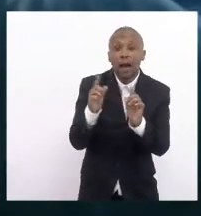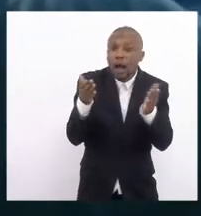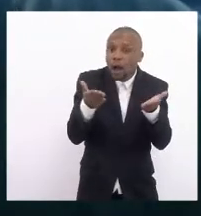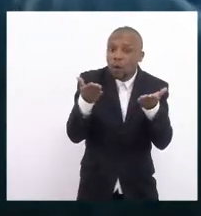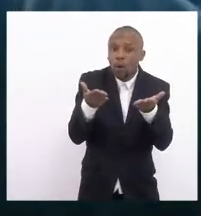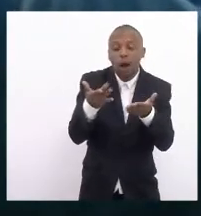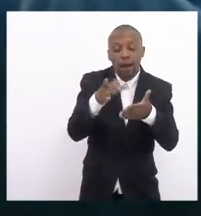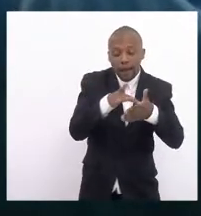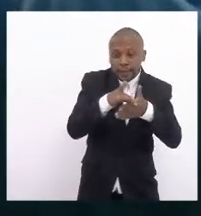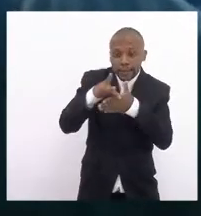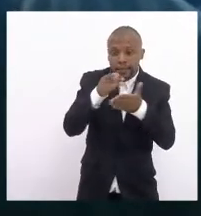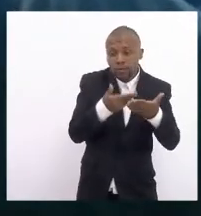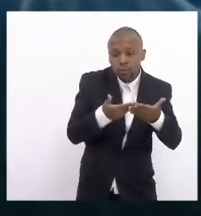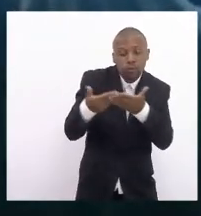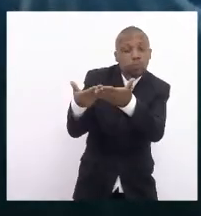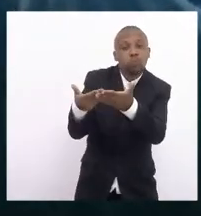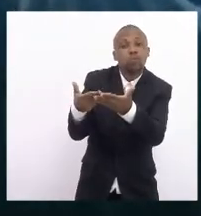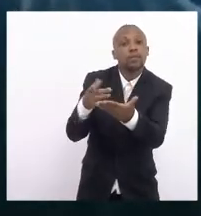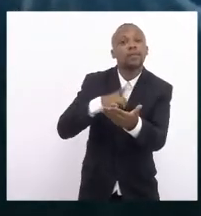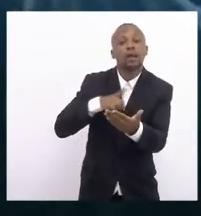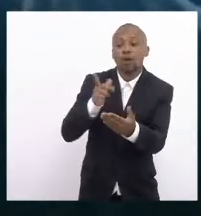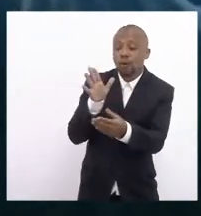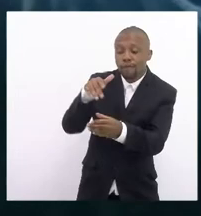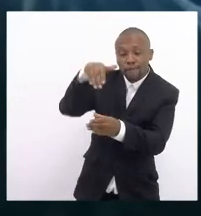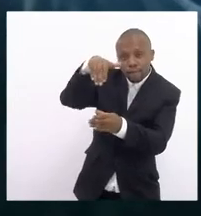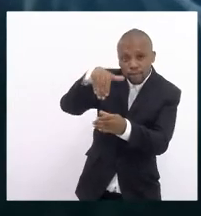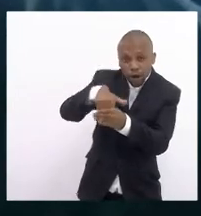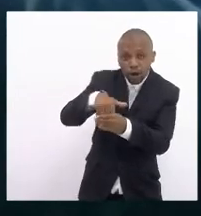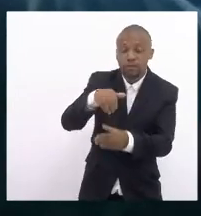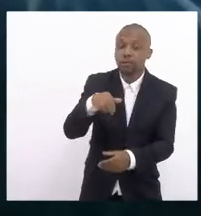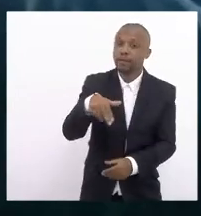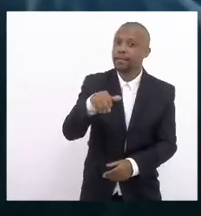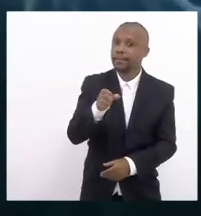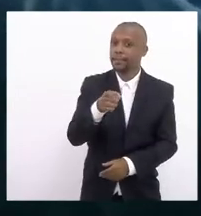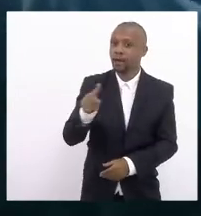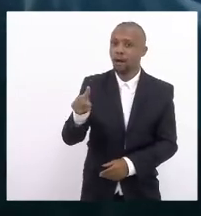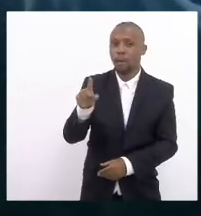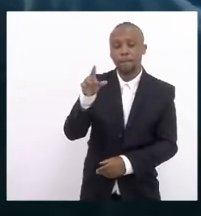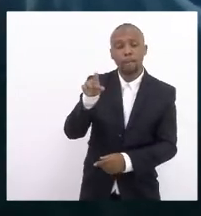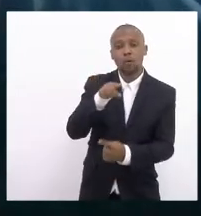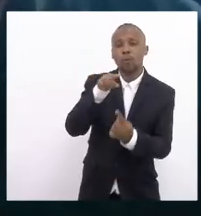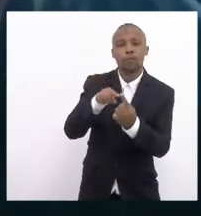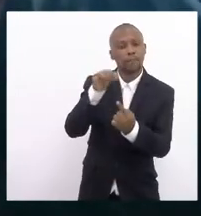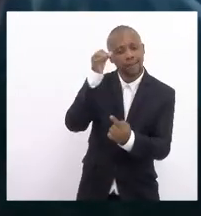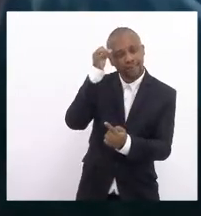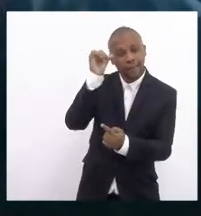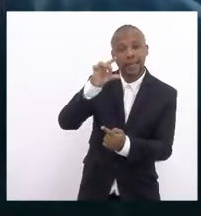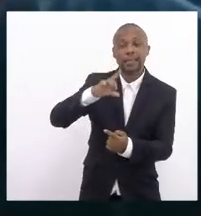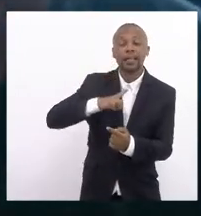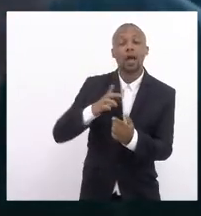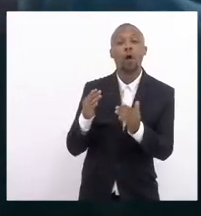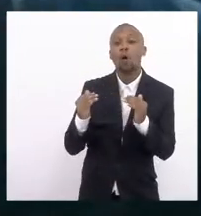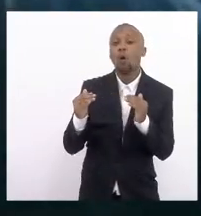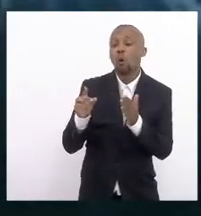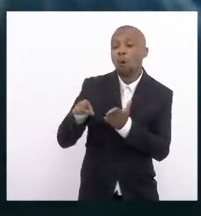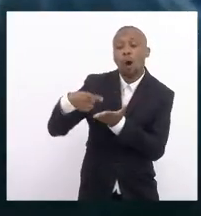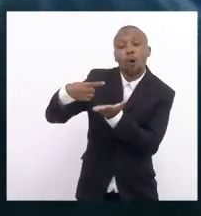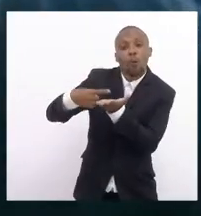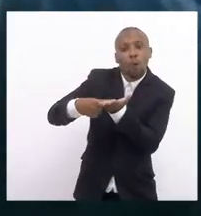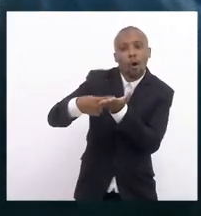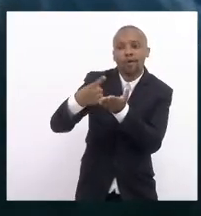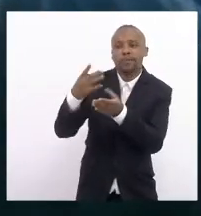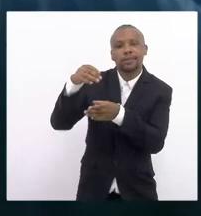liderança é o voto não em bloco para manter o acordo do Colégio de Líderes. Depois eu vou